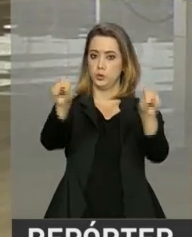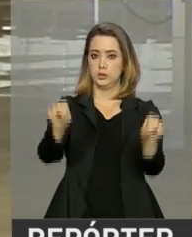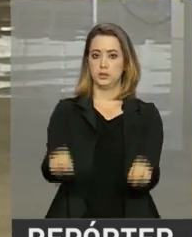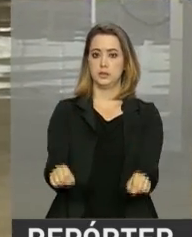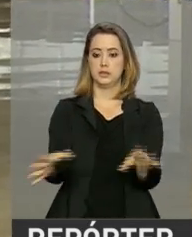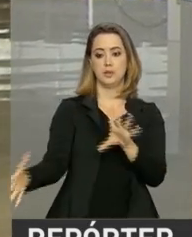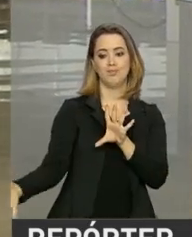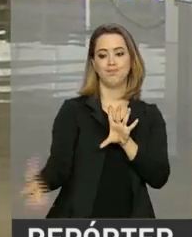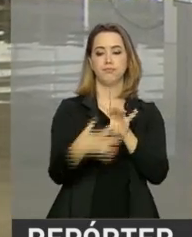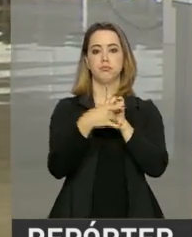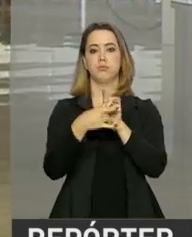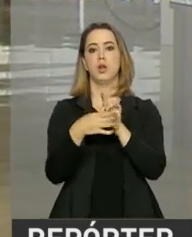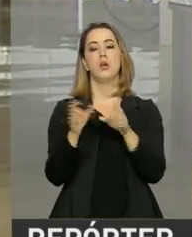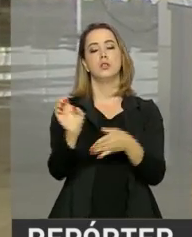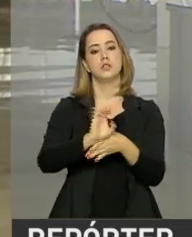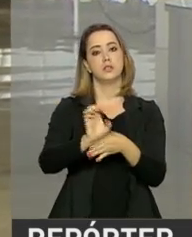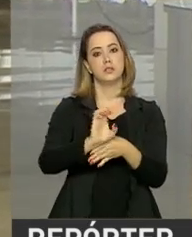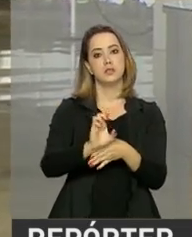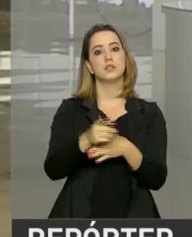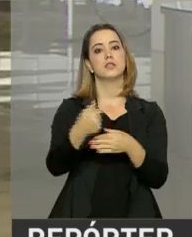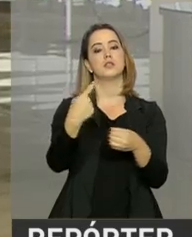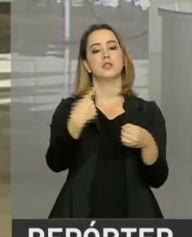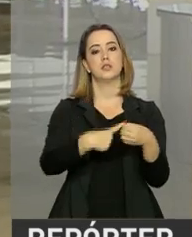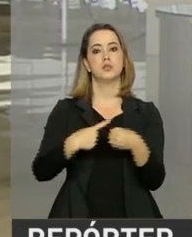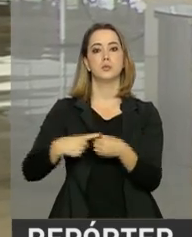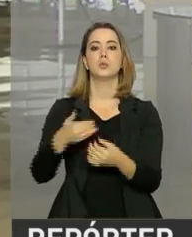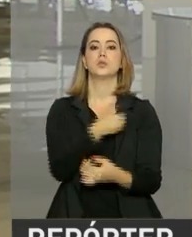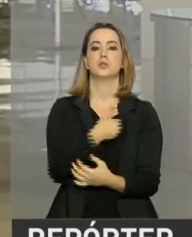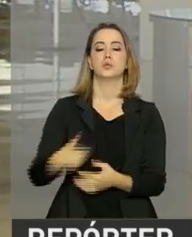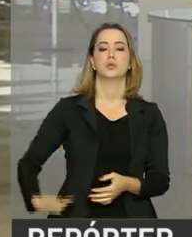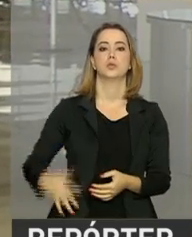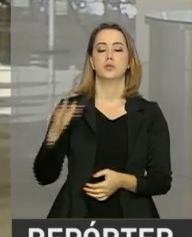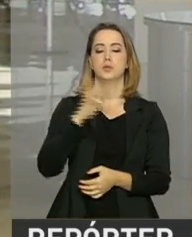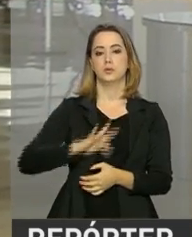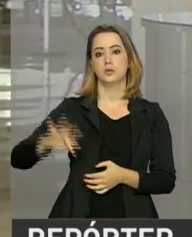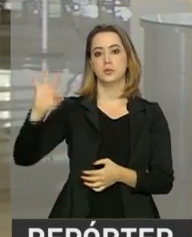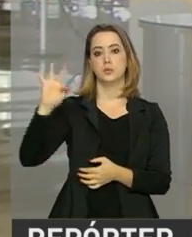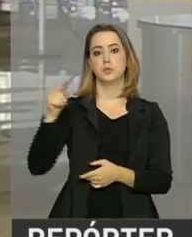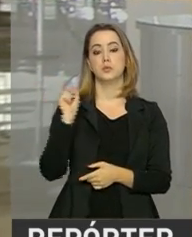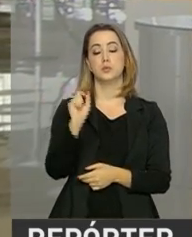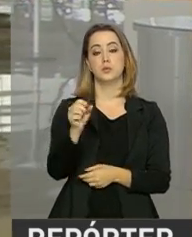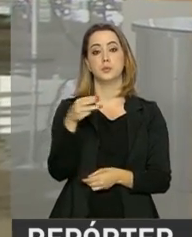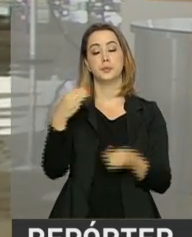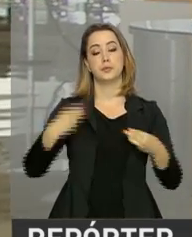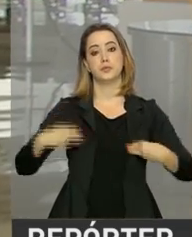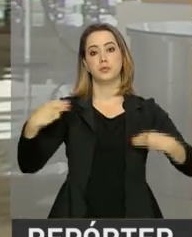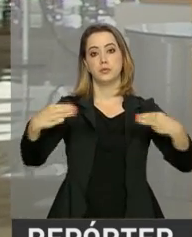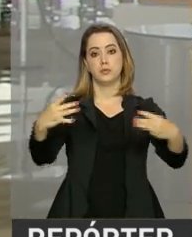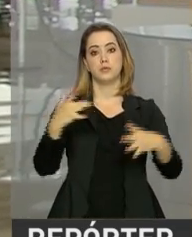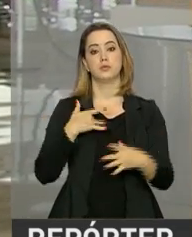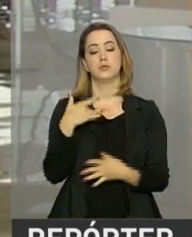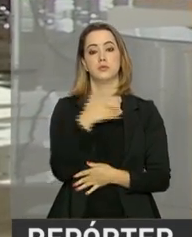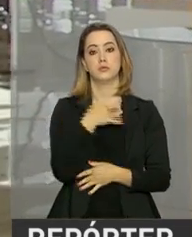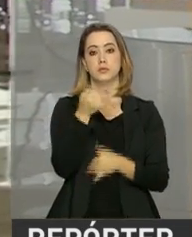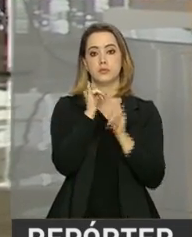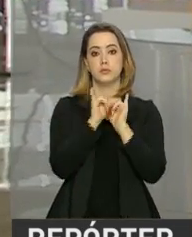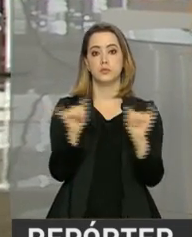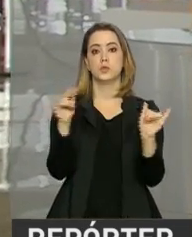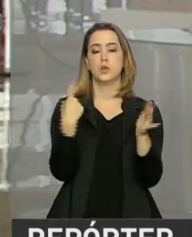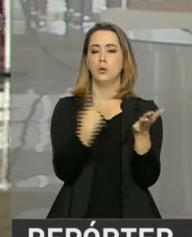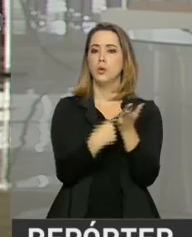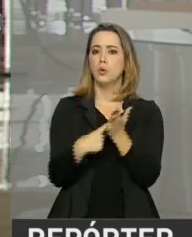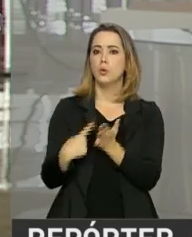Saúde entre Estados municípios e o governo federal segundo o ministro da saúde Ricardo Barros a